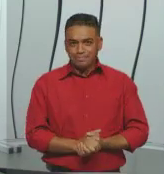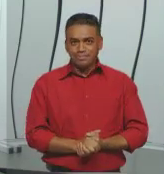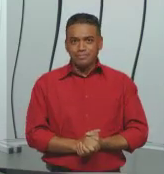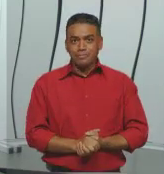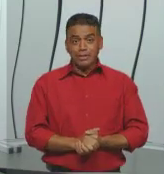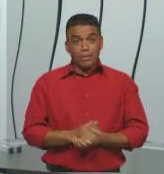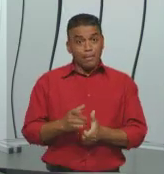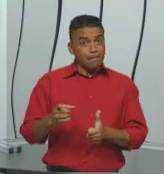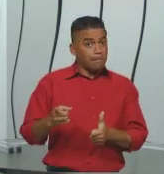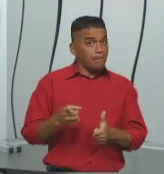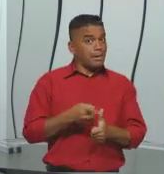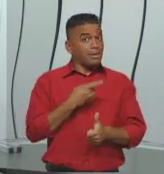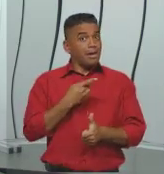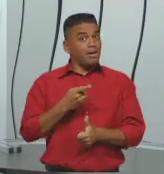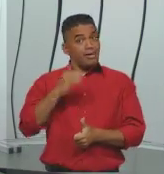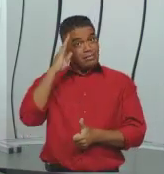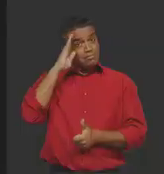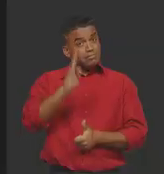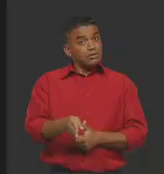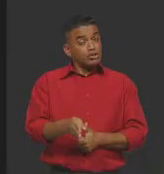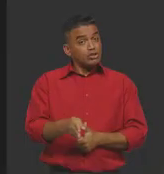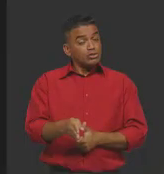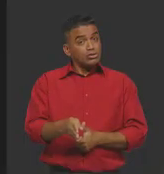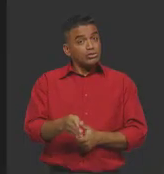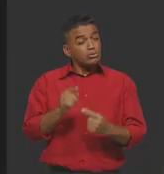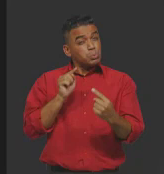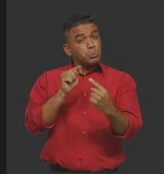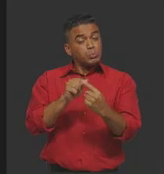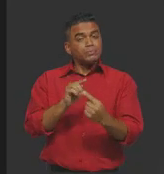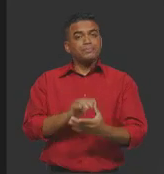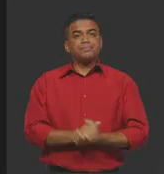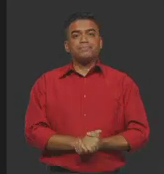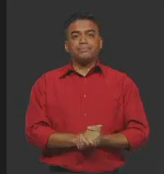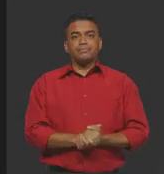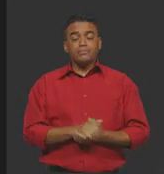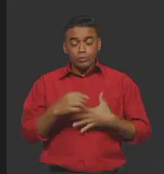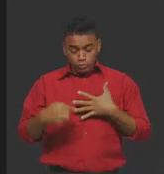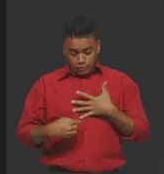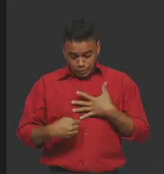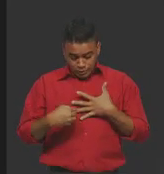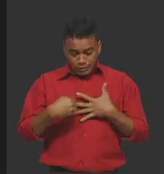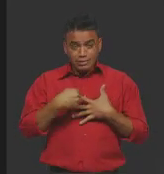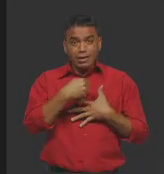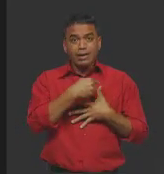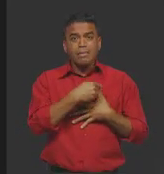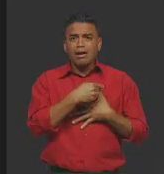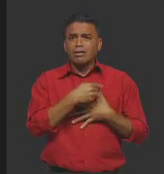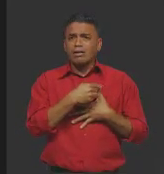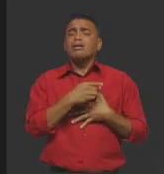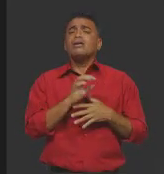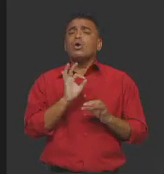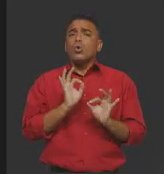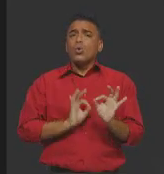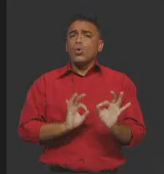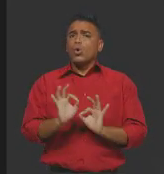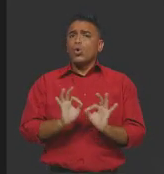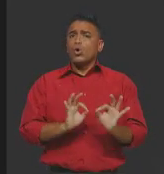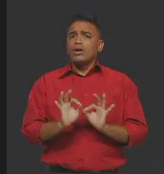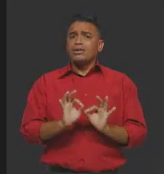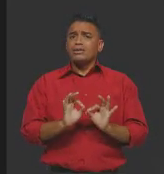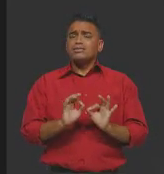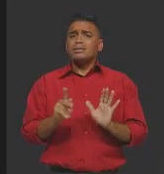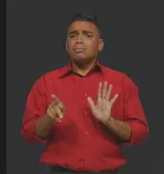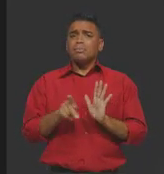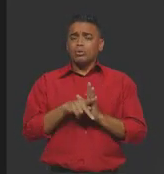Primeira função geral do sistema endócrino. O sistema endócrino controla partes das atividades do